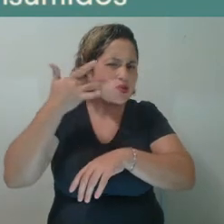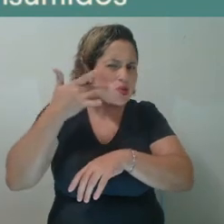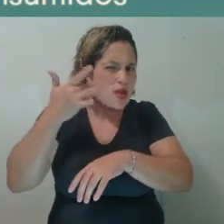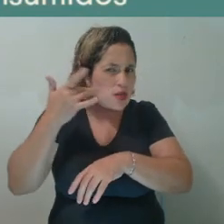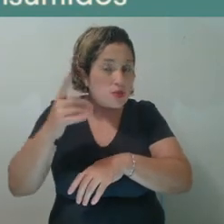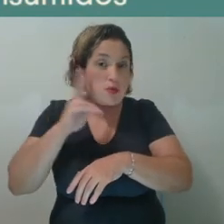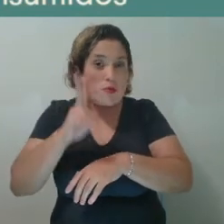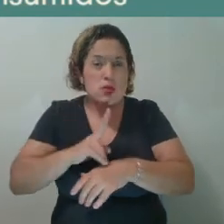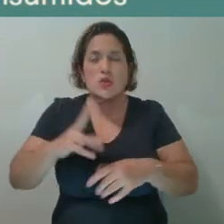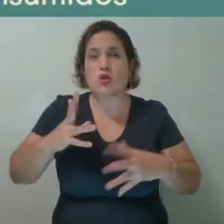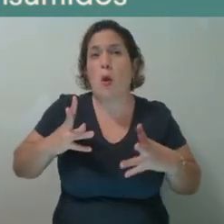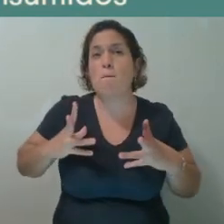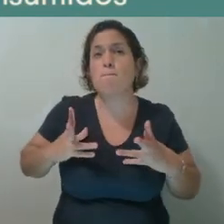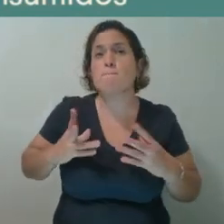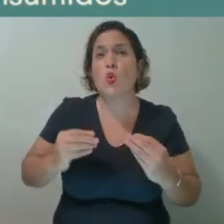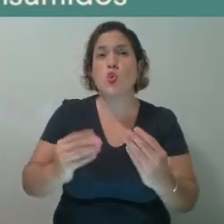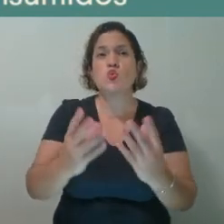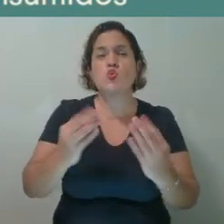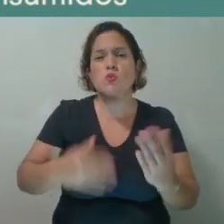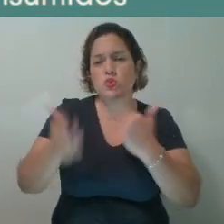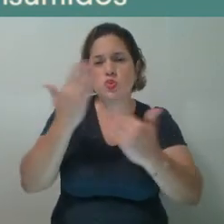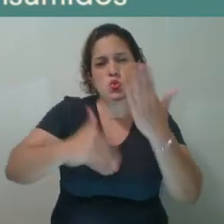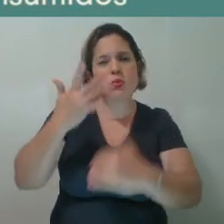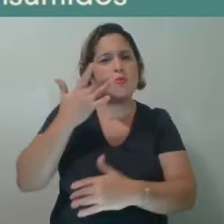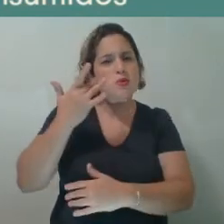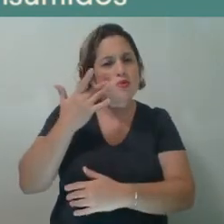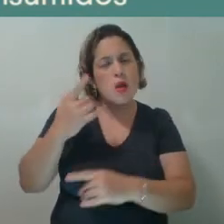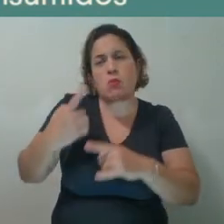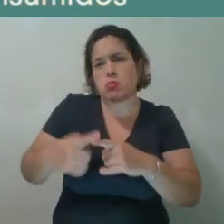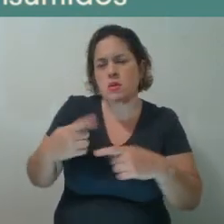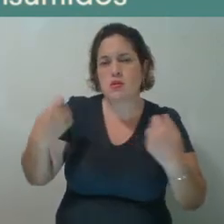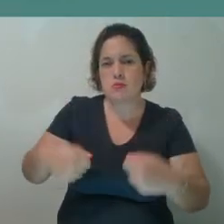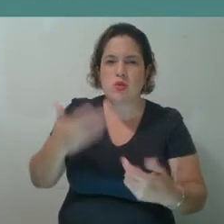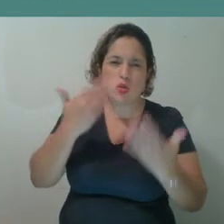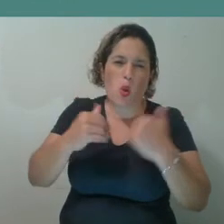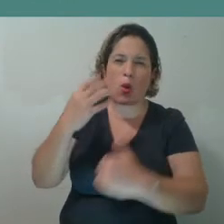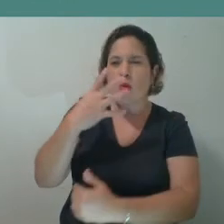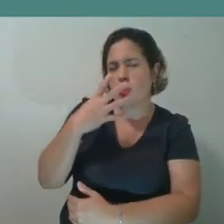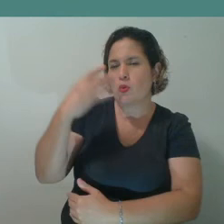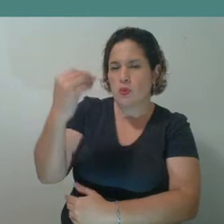coiotes, várias dezenas de gatos podem ser consumidos anualmente por esses animais.